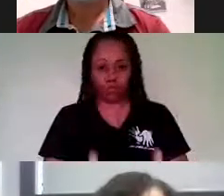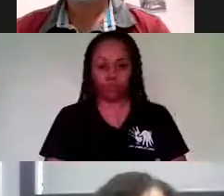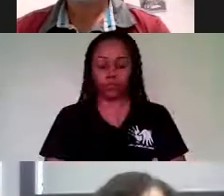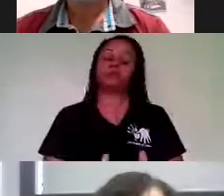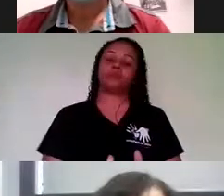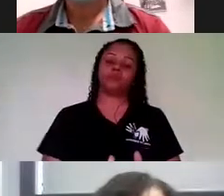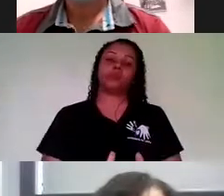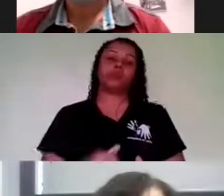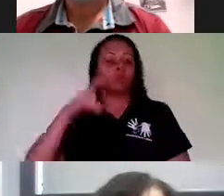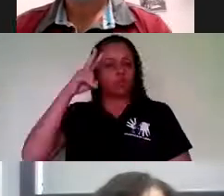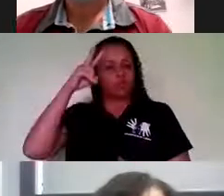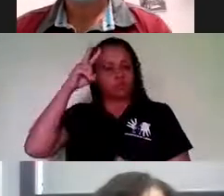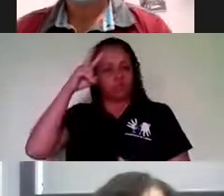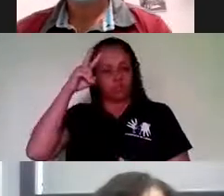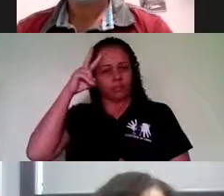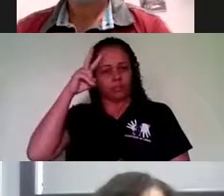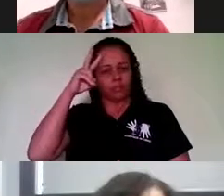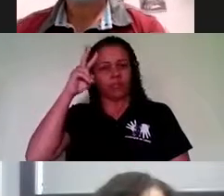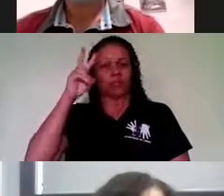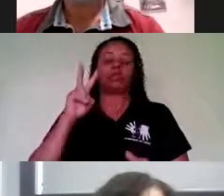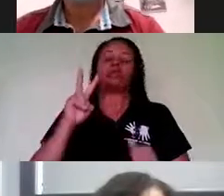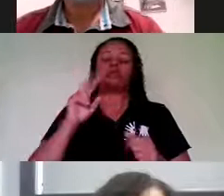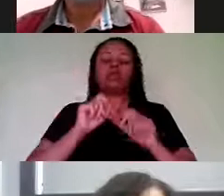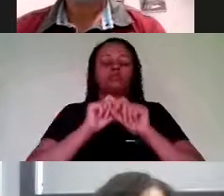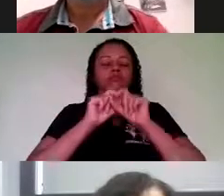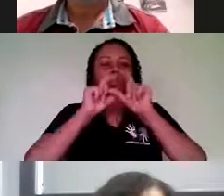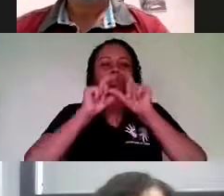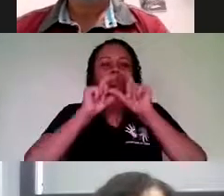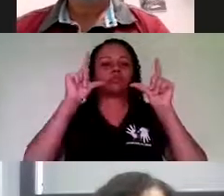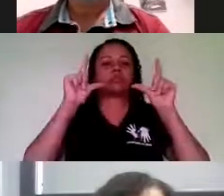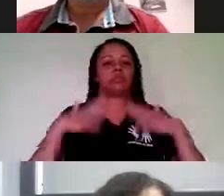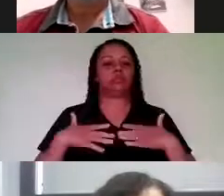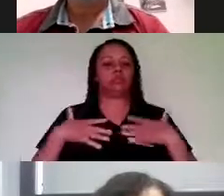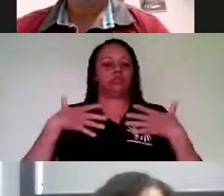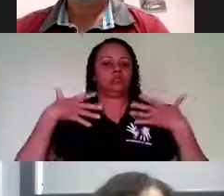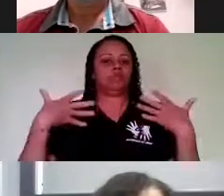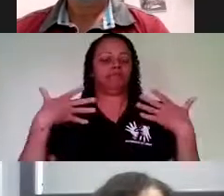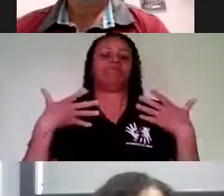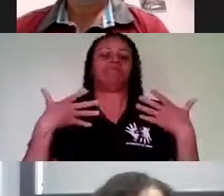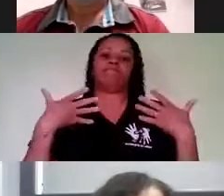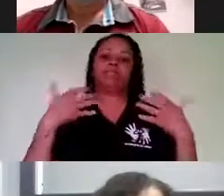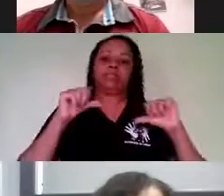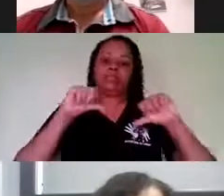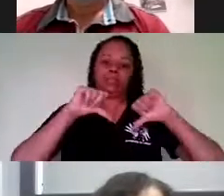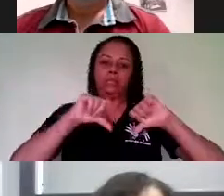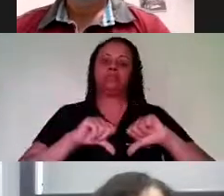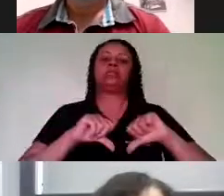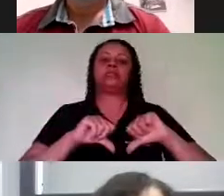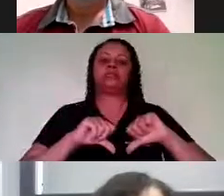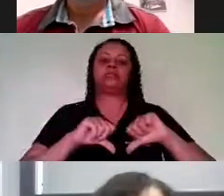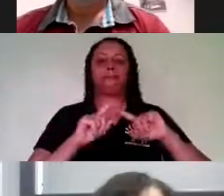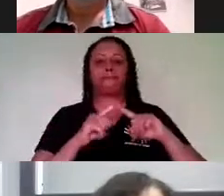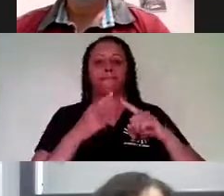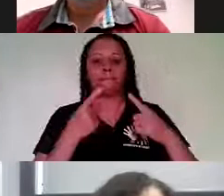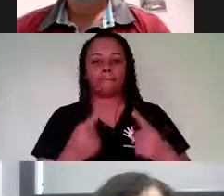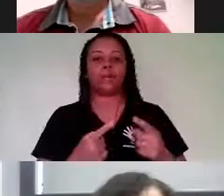acordamos aí com uma baita surpresa e uma surpresa negativa, né, Flávio? E graças a todo esse movimento que o